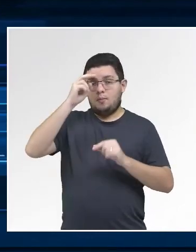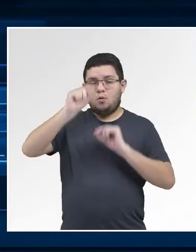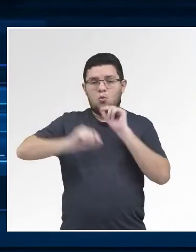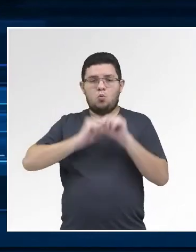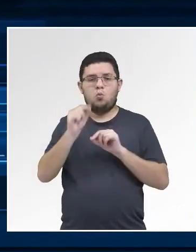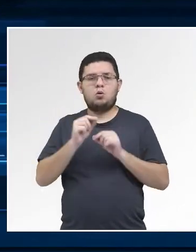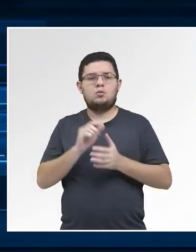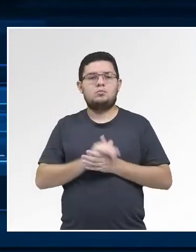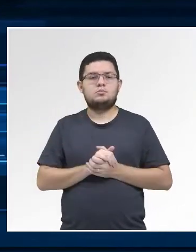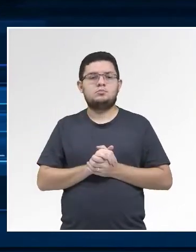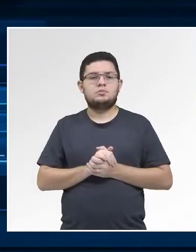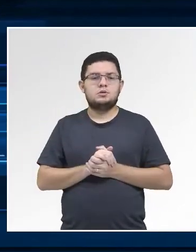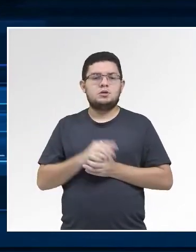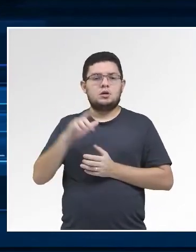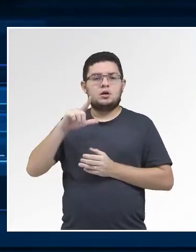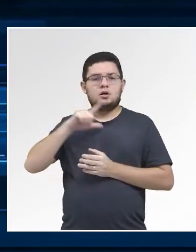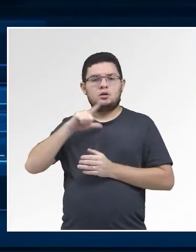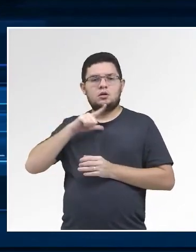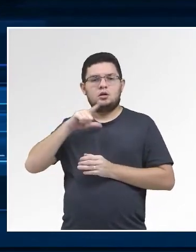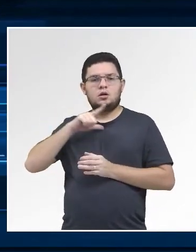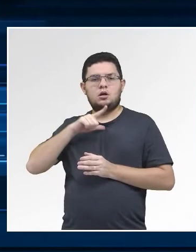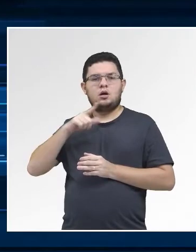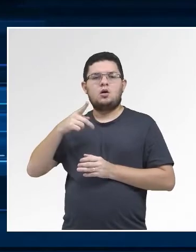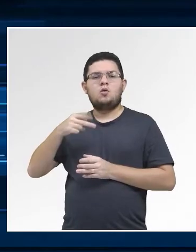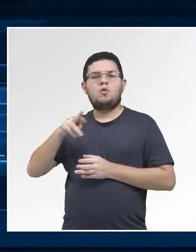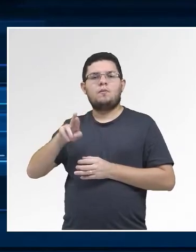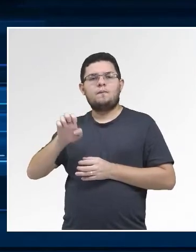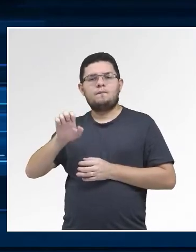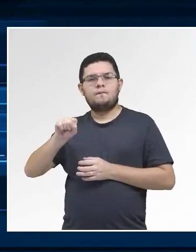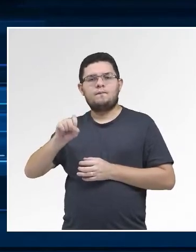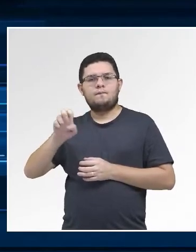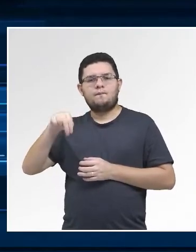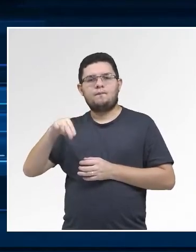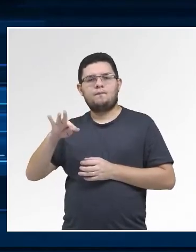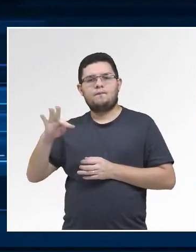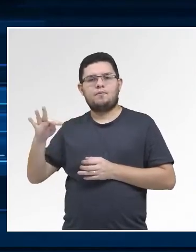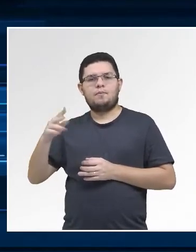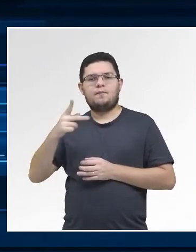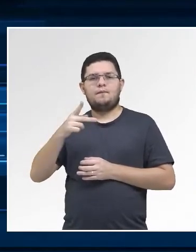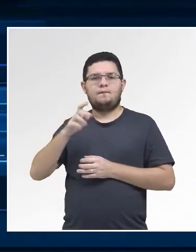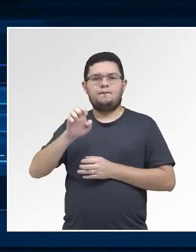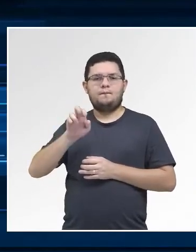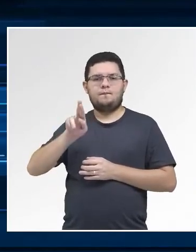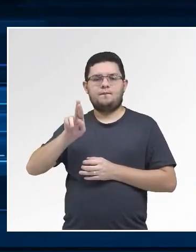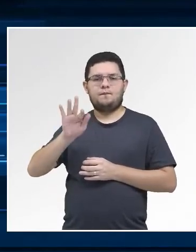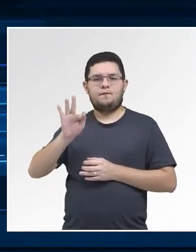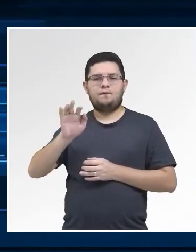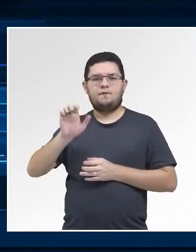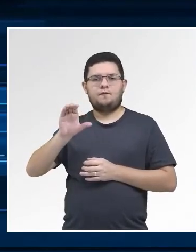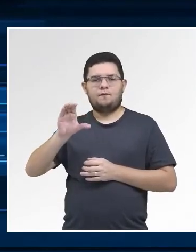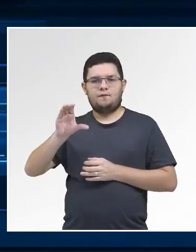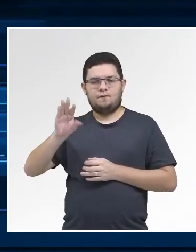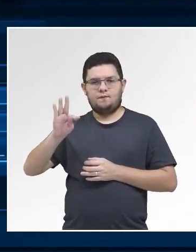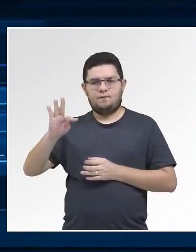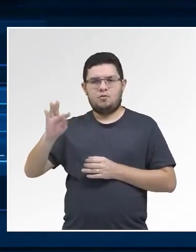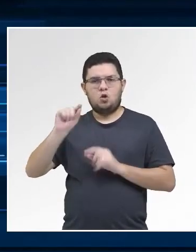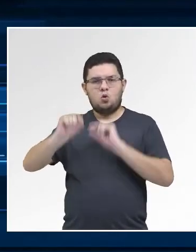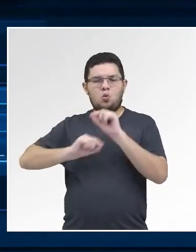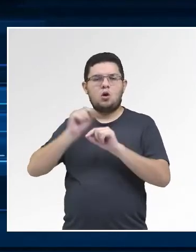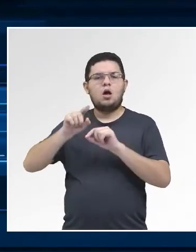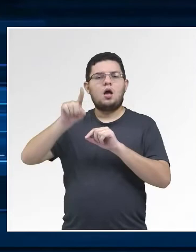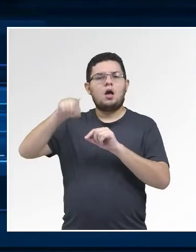influência sobre o presente. Então, eles acabaram de conversar com ela, né? Lately é uma expressão, né, que quer dizer que foi ainda há